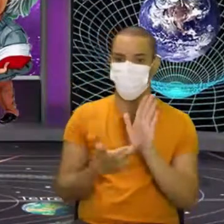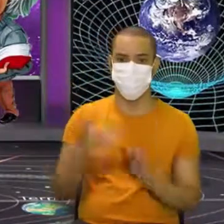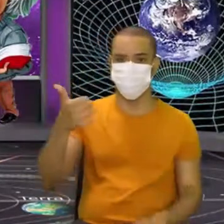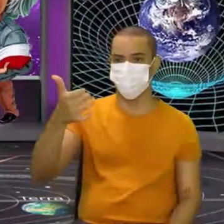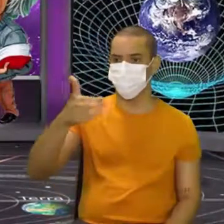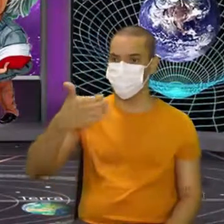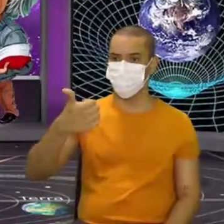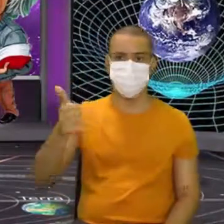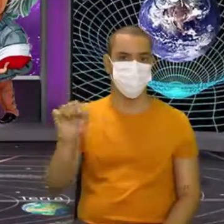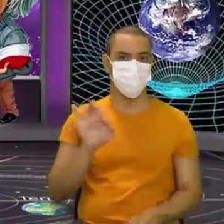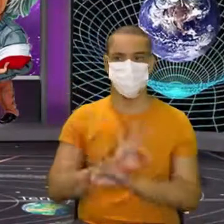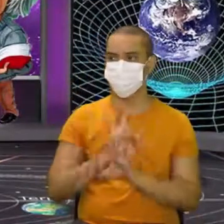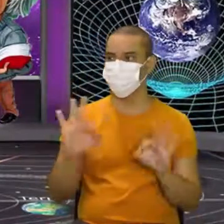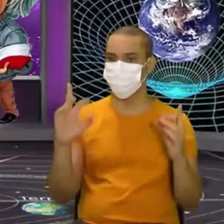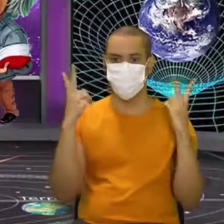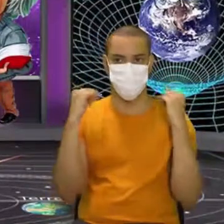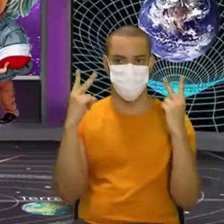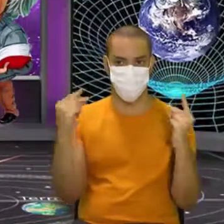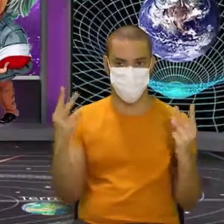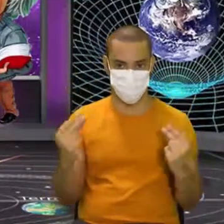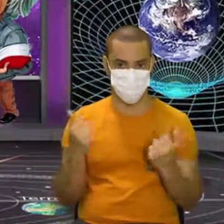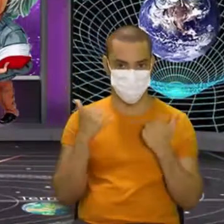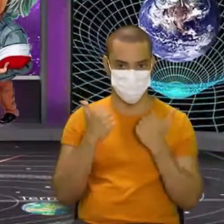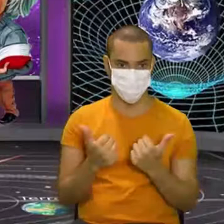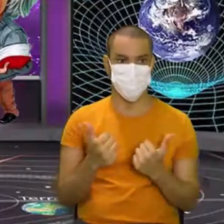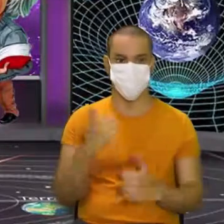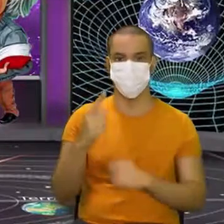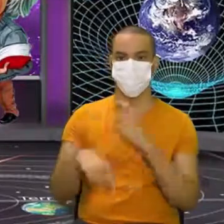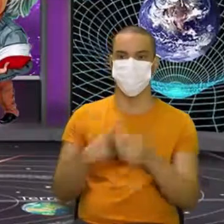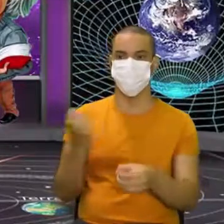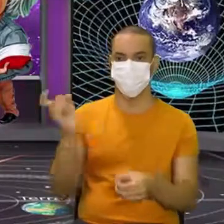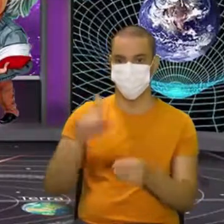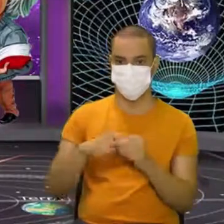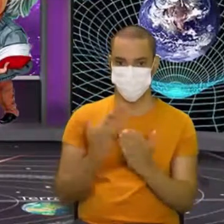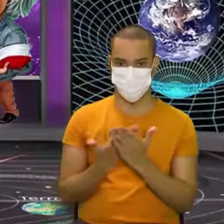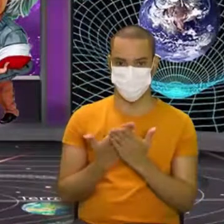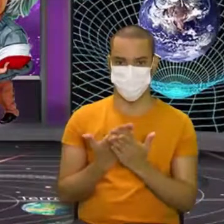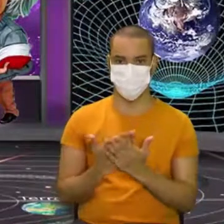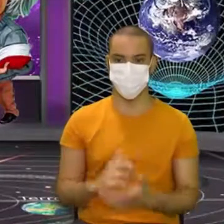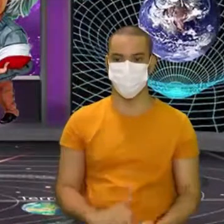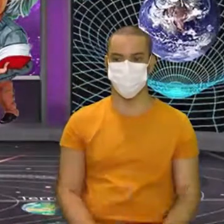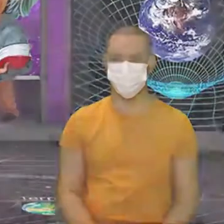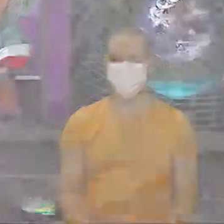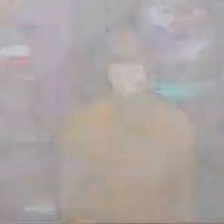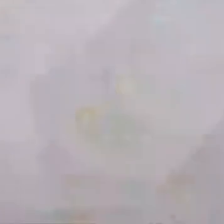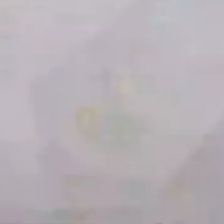direita fechou bem tranquilo certo então já já aula continua